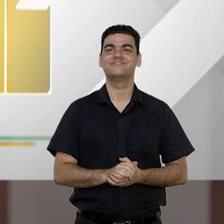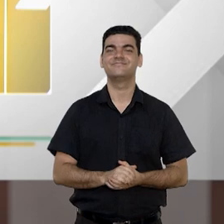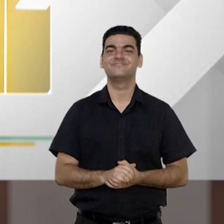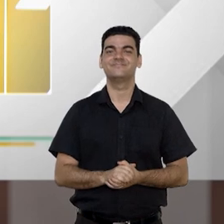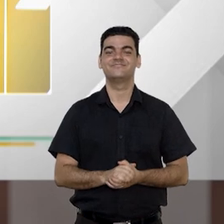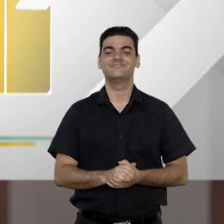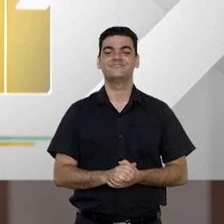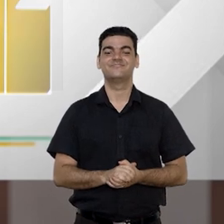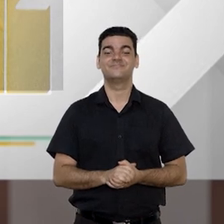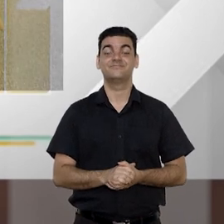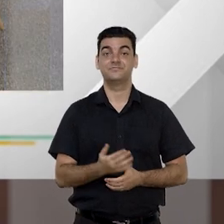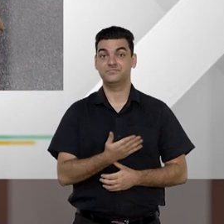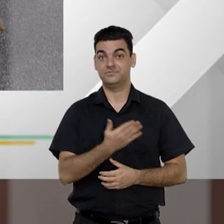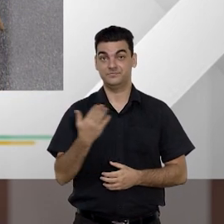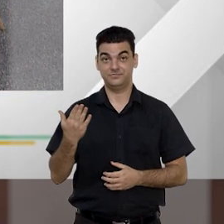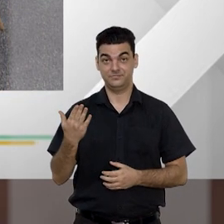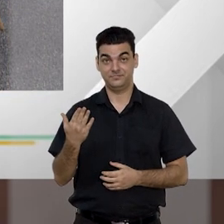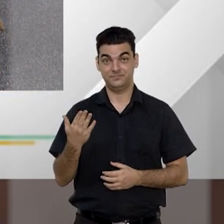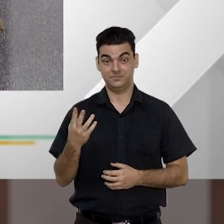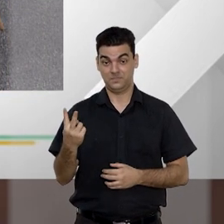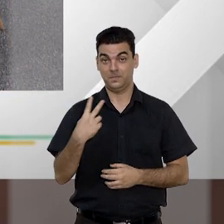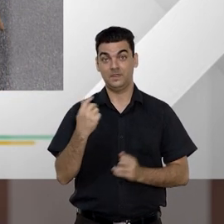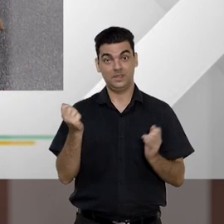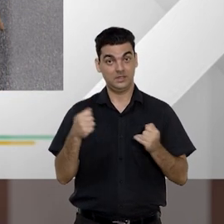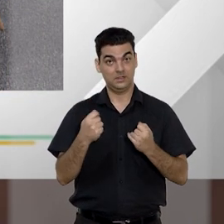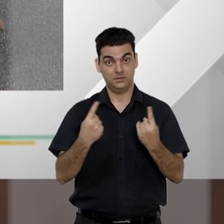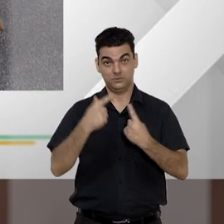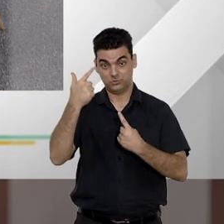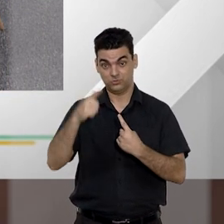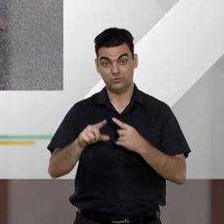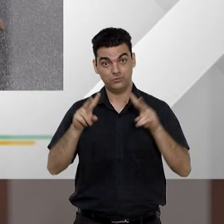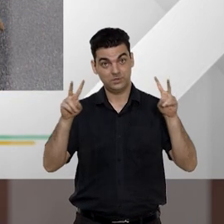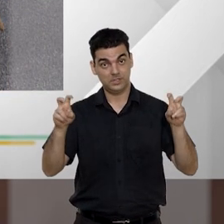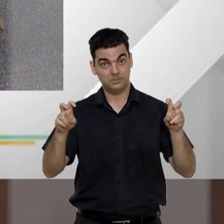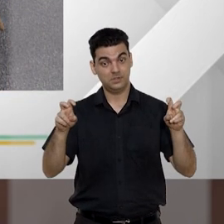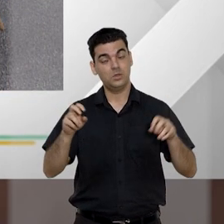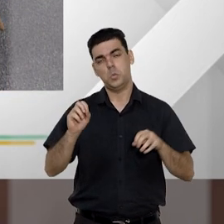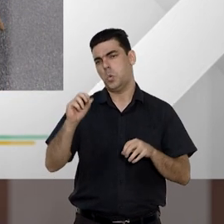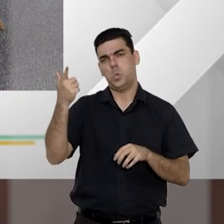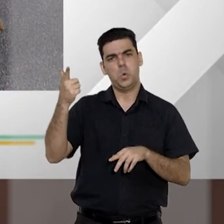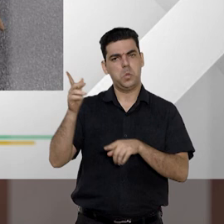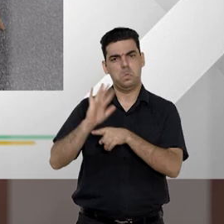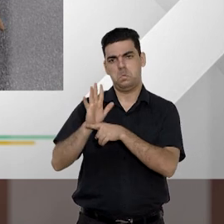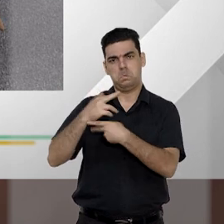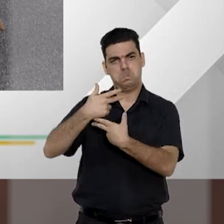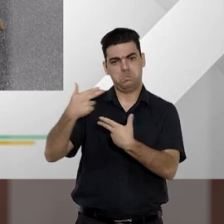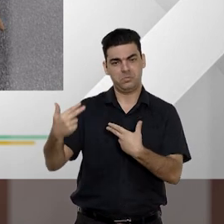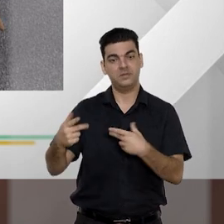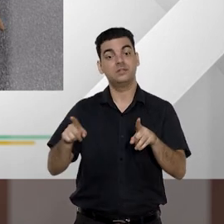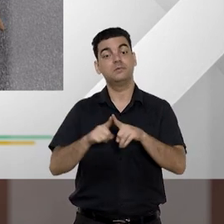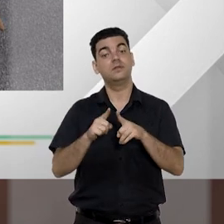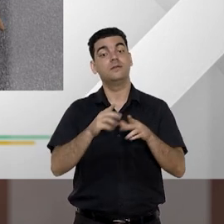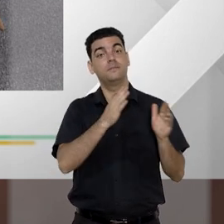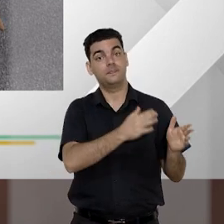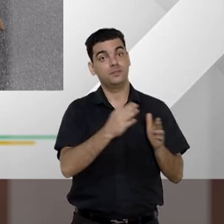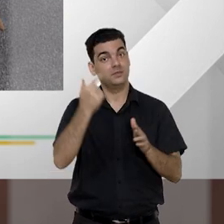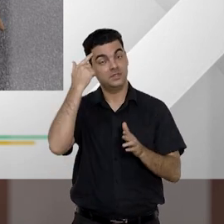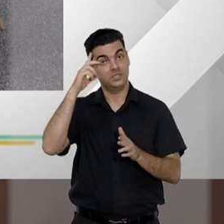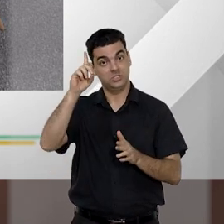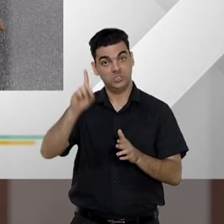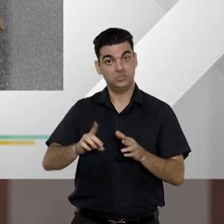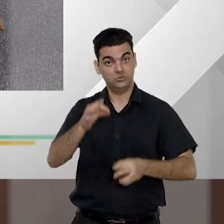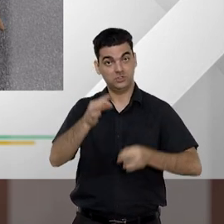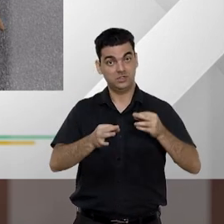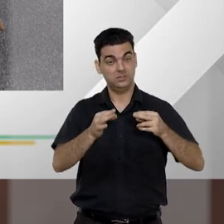doutora Daniela. E se você aí do outro lado quiser conferir novamente este e outros programas, além